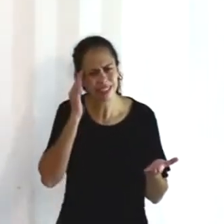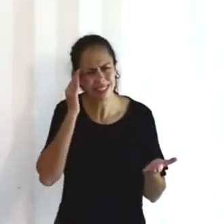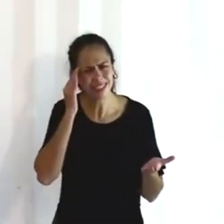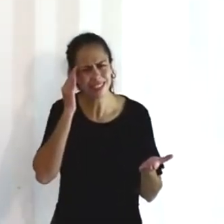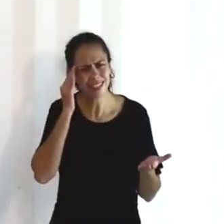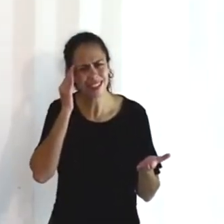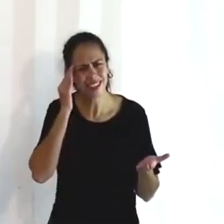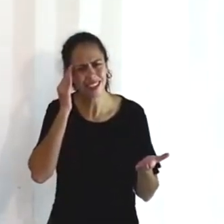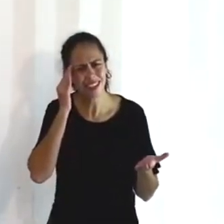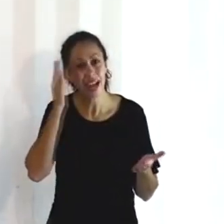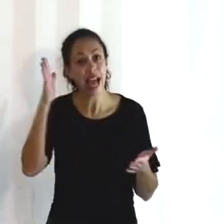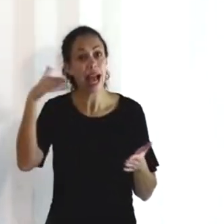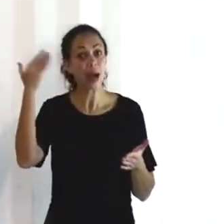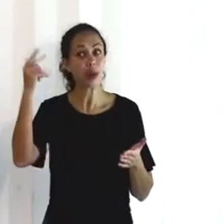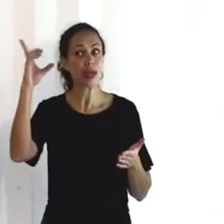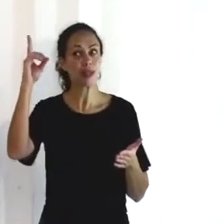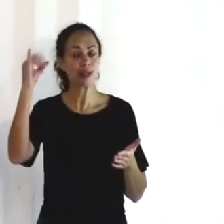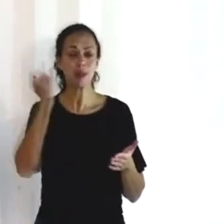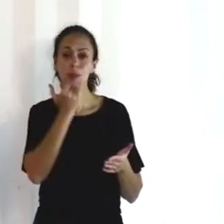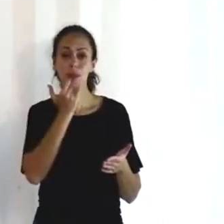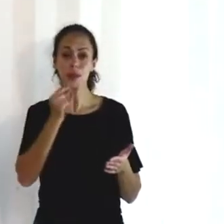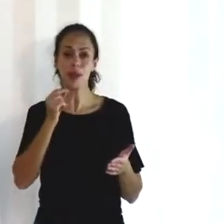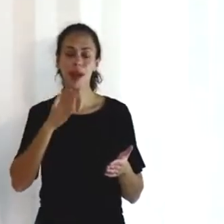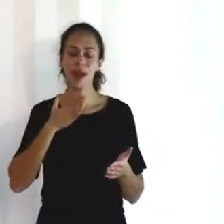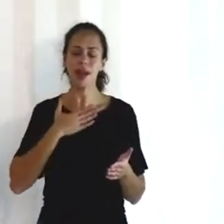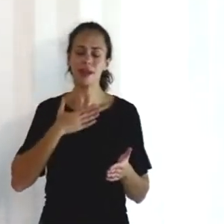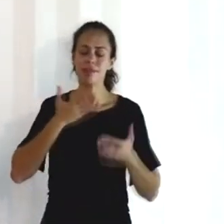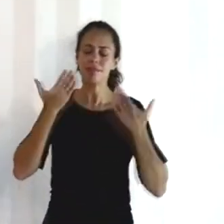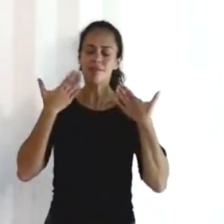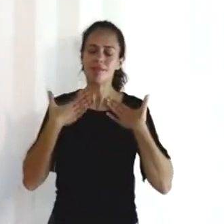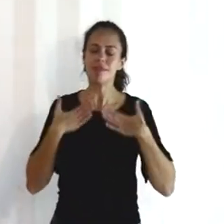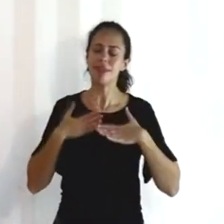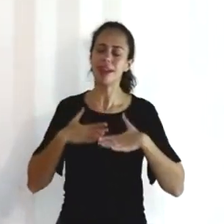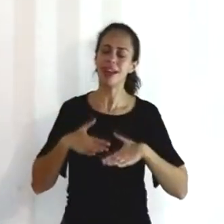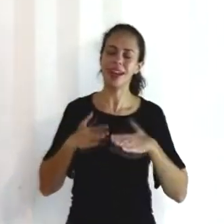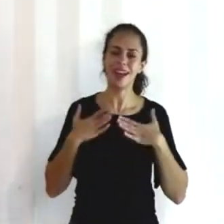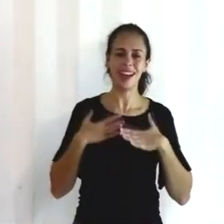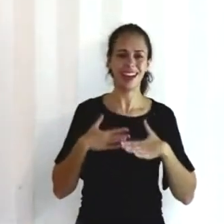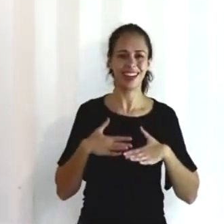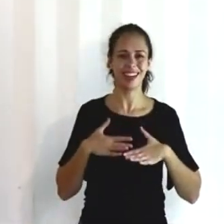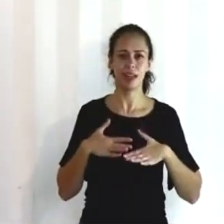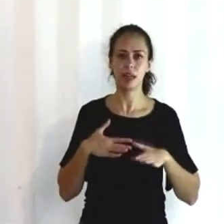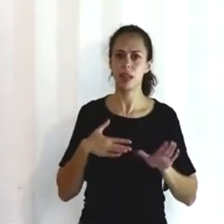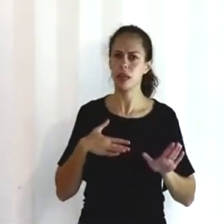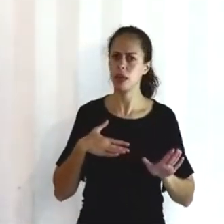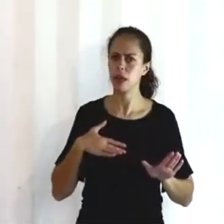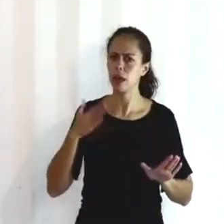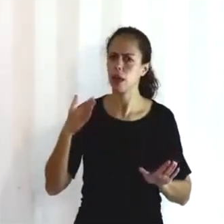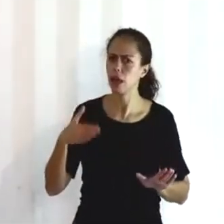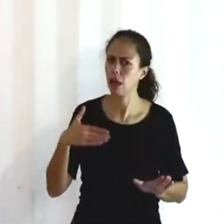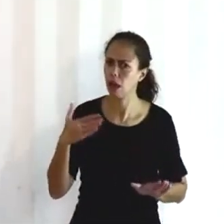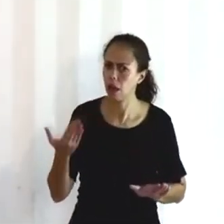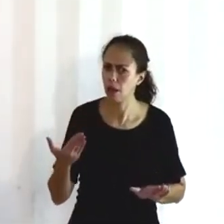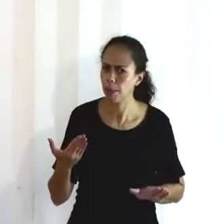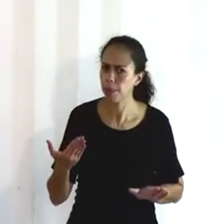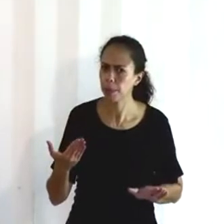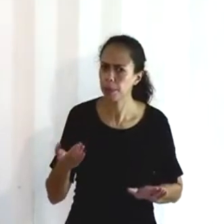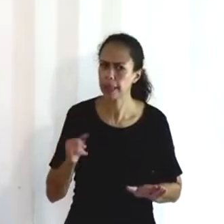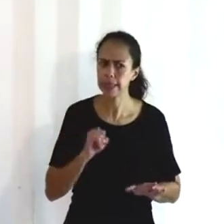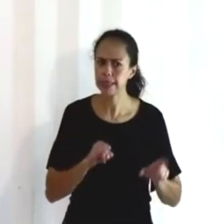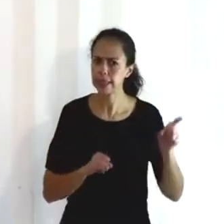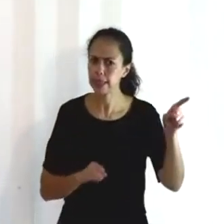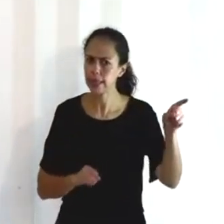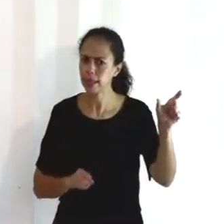quando alguém erra conosco, surge dentro de nós uma ira, uma raiva, uma vontade de expor essa